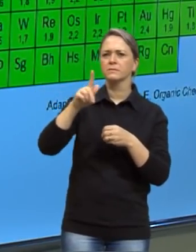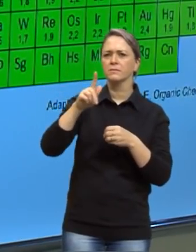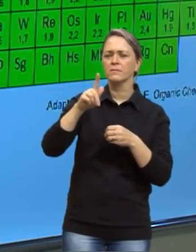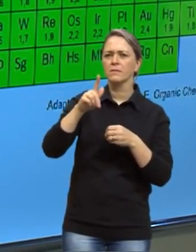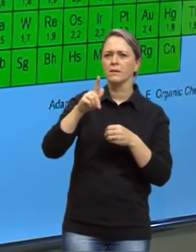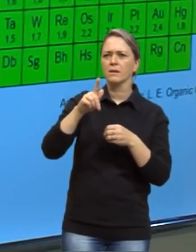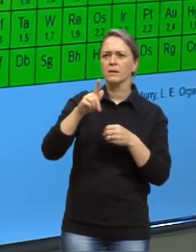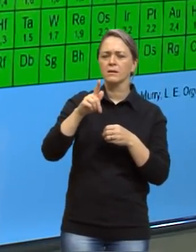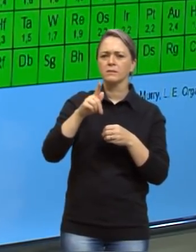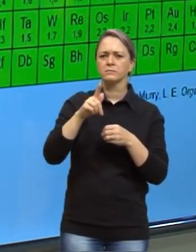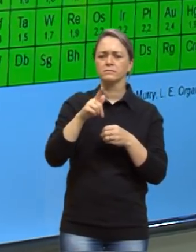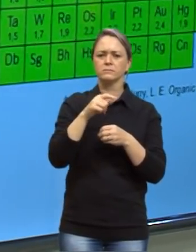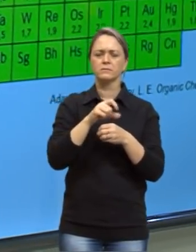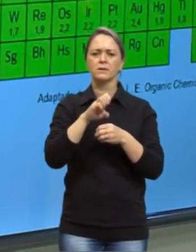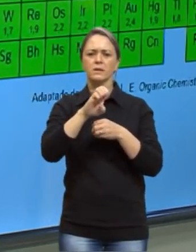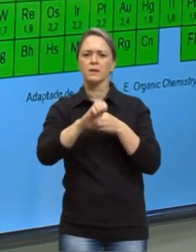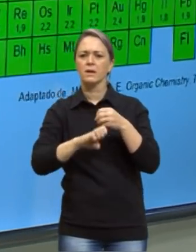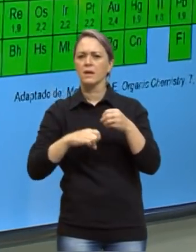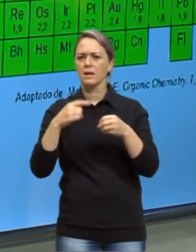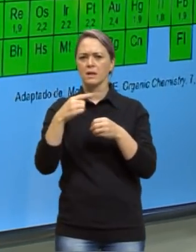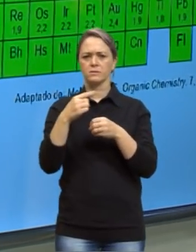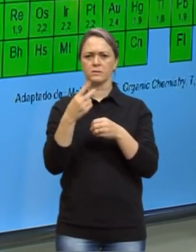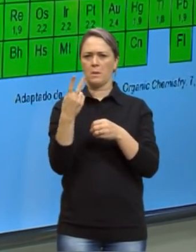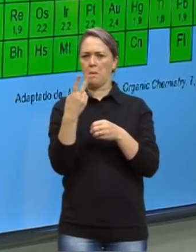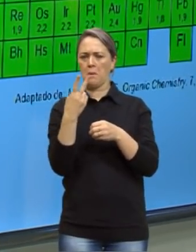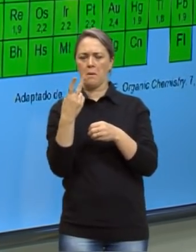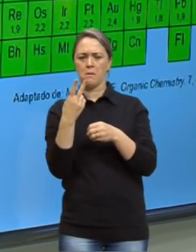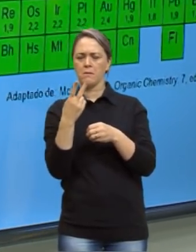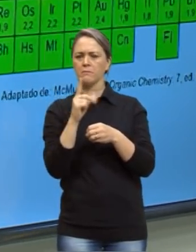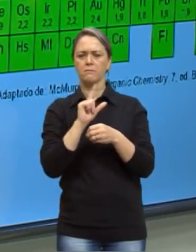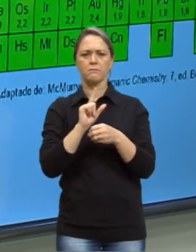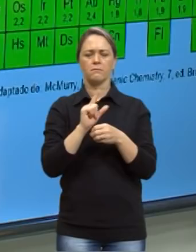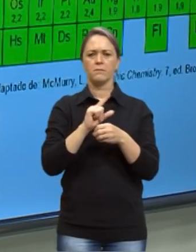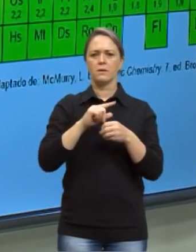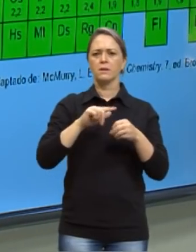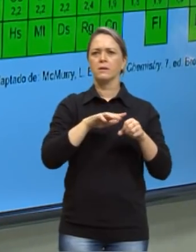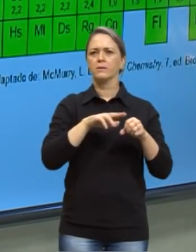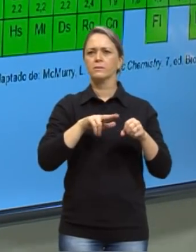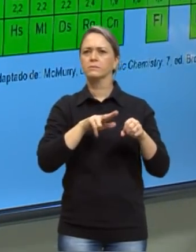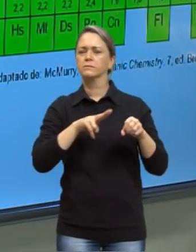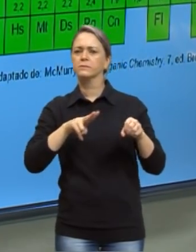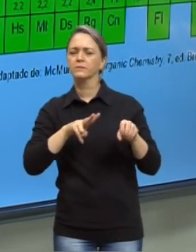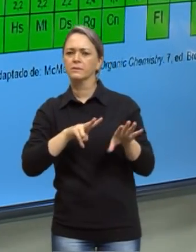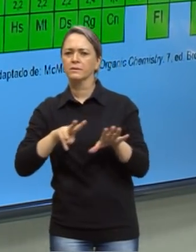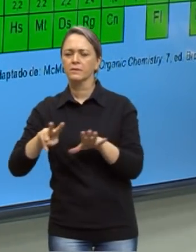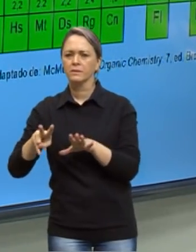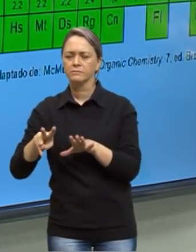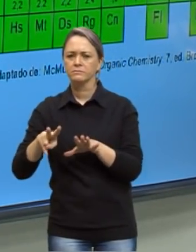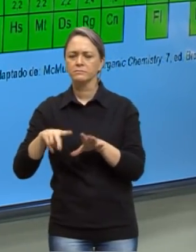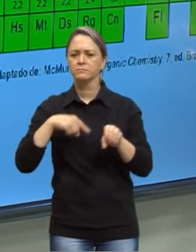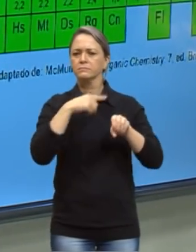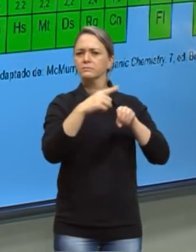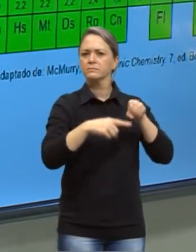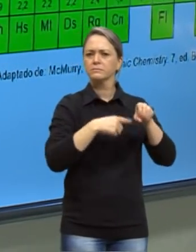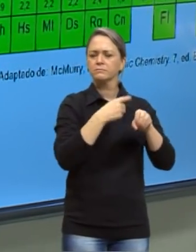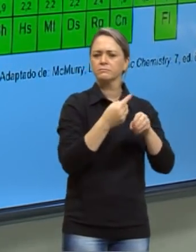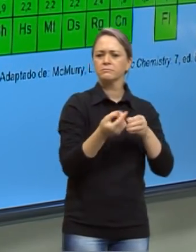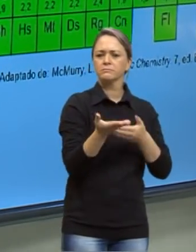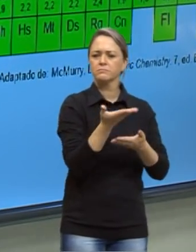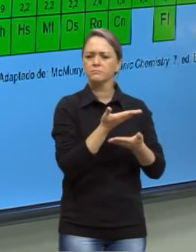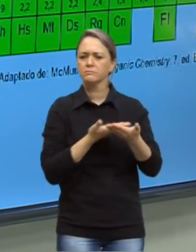têm tendência a ficar com esse par de elétrons né da camada de valência e esses elétrons eles vão ter uma maior circulação